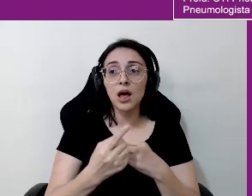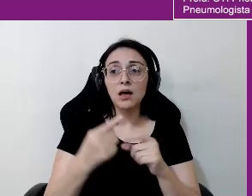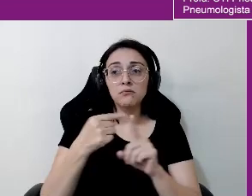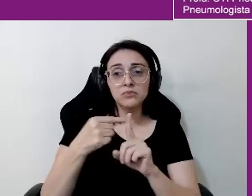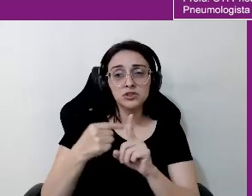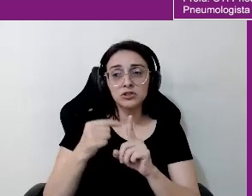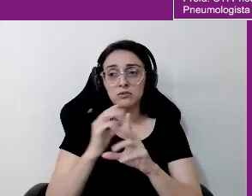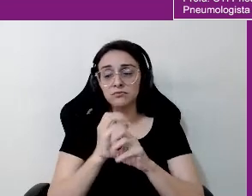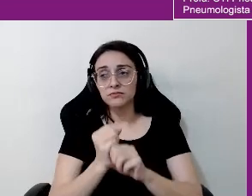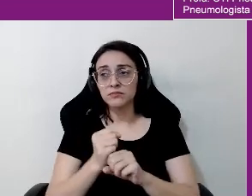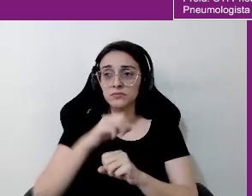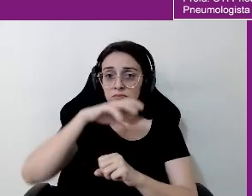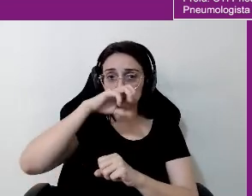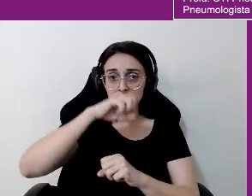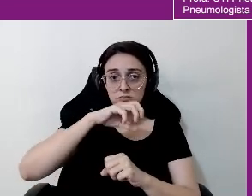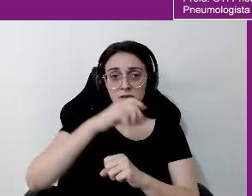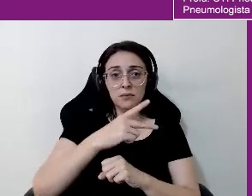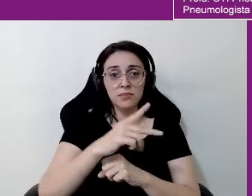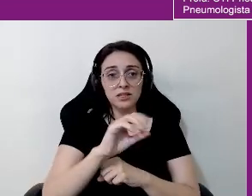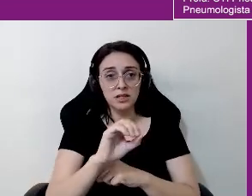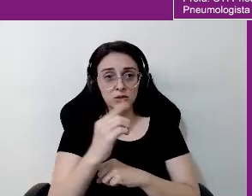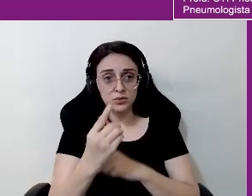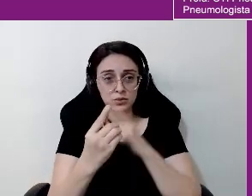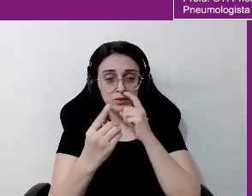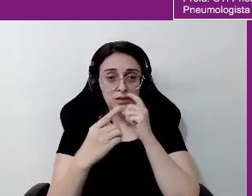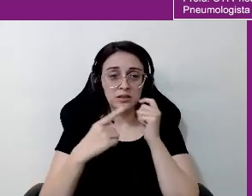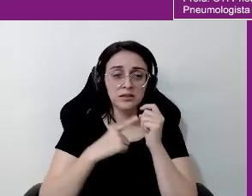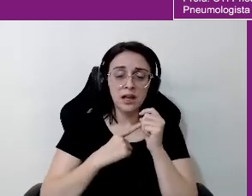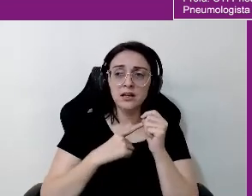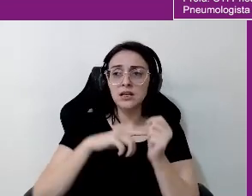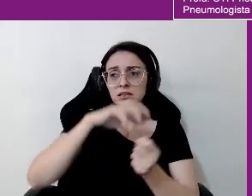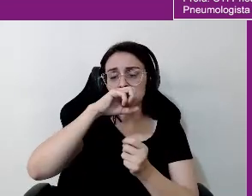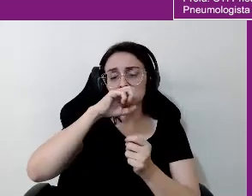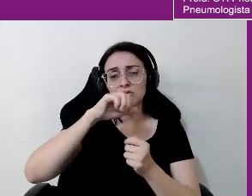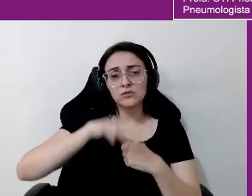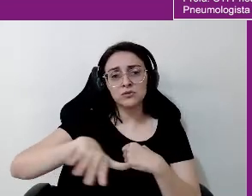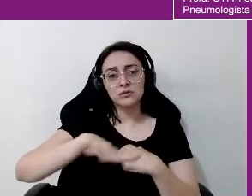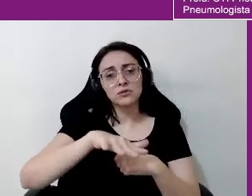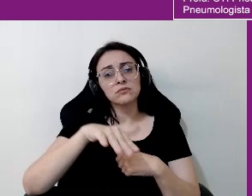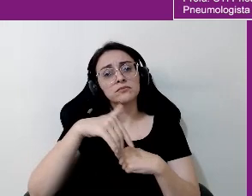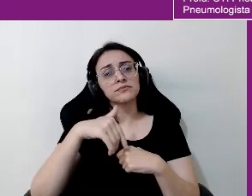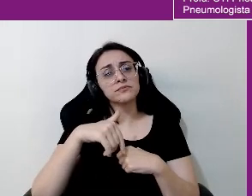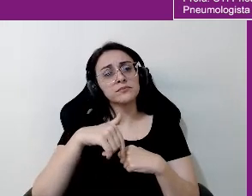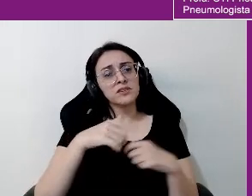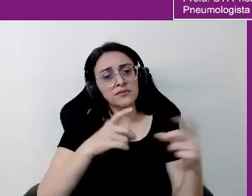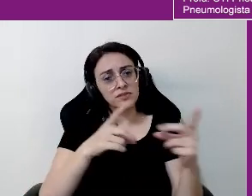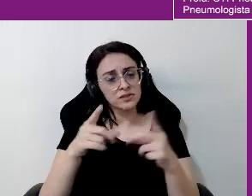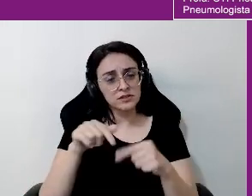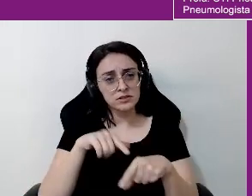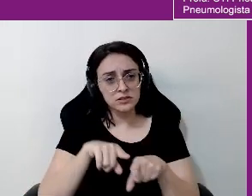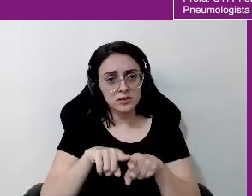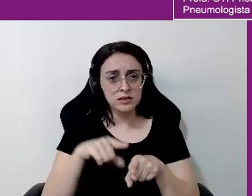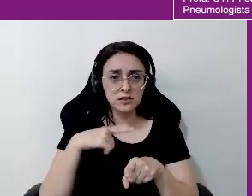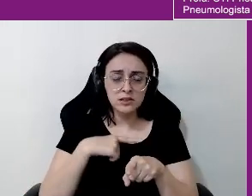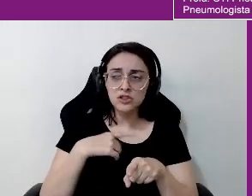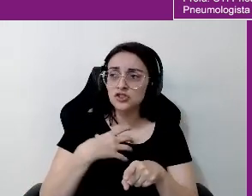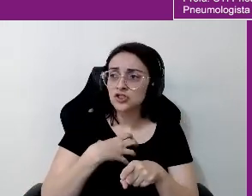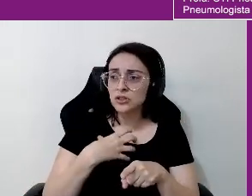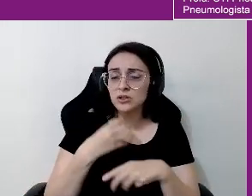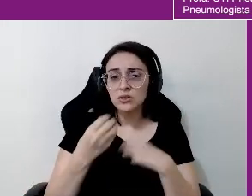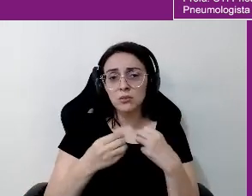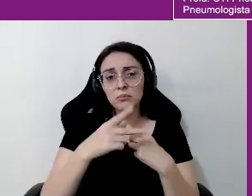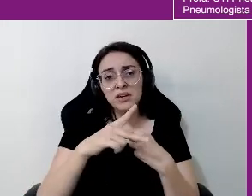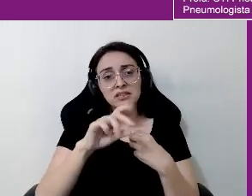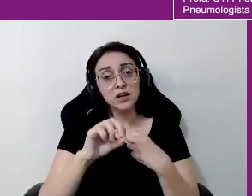trabalho respiratório, e a P01 é uma delas, tem vários respiradores no mercado que tem a forma de